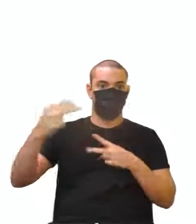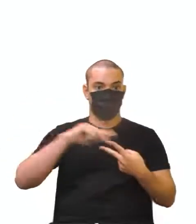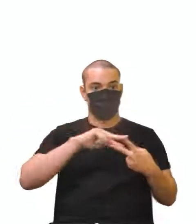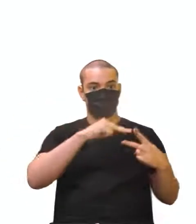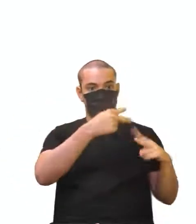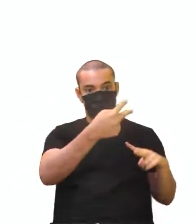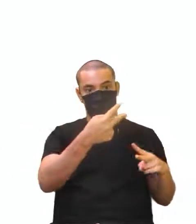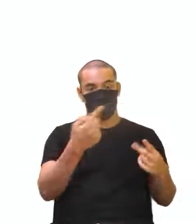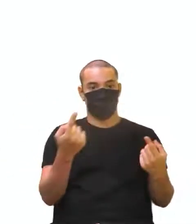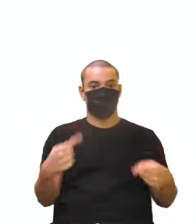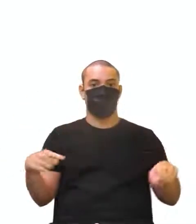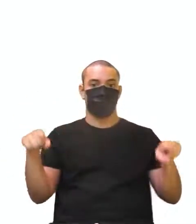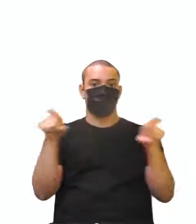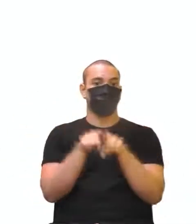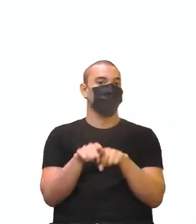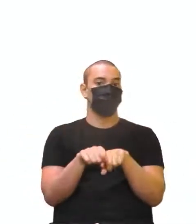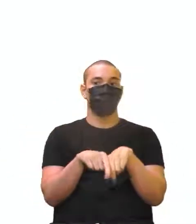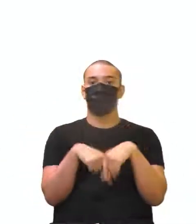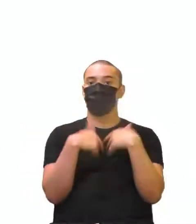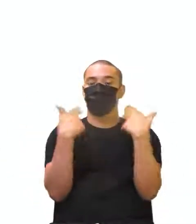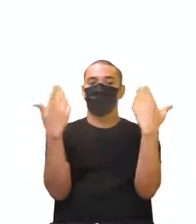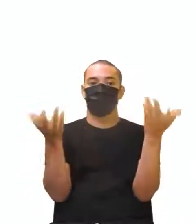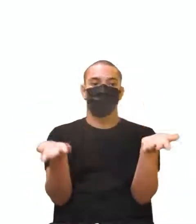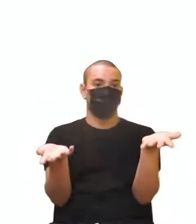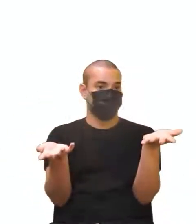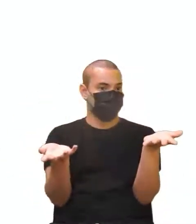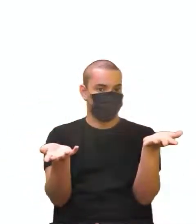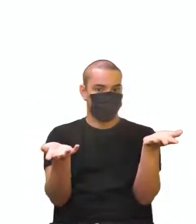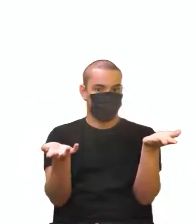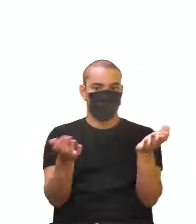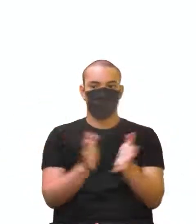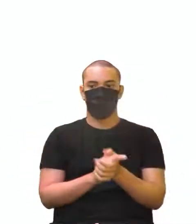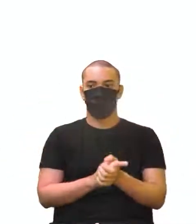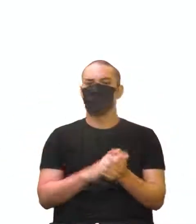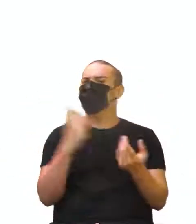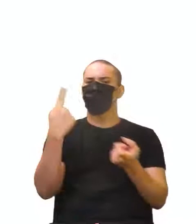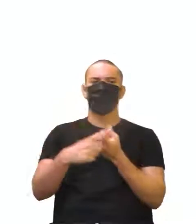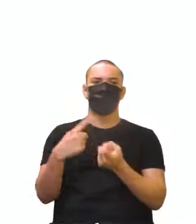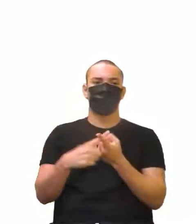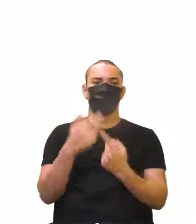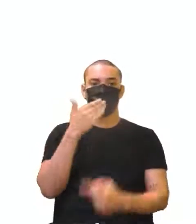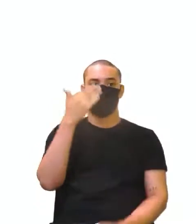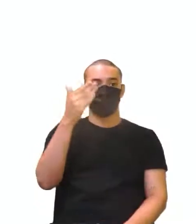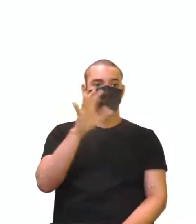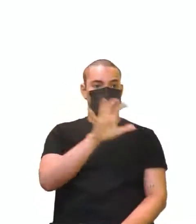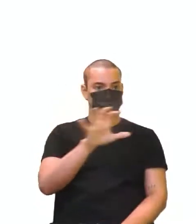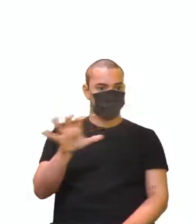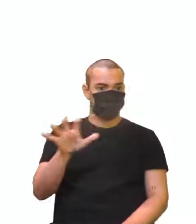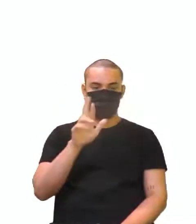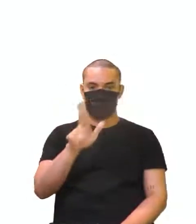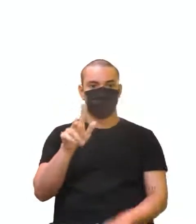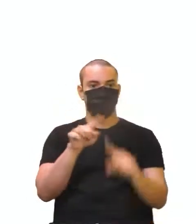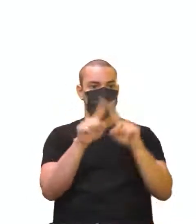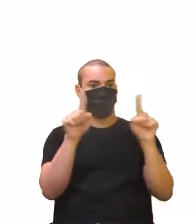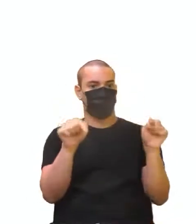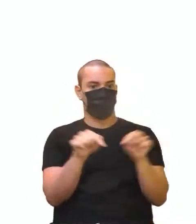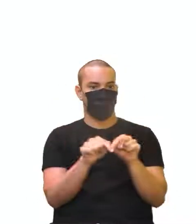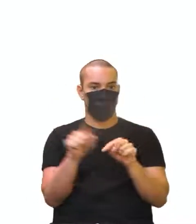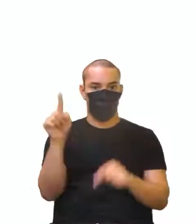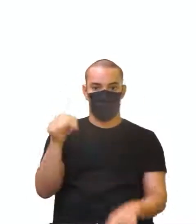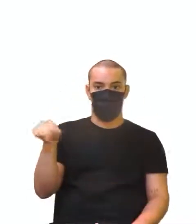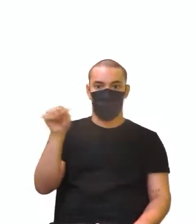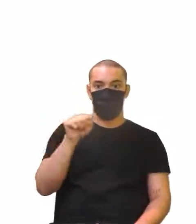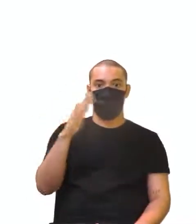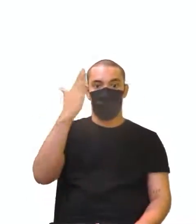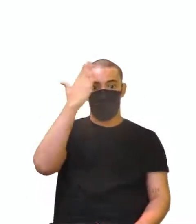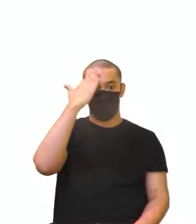heterozigoto? Qual a probabilidade dele também ser heterozigoto? Galera, por que não é um quadrado, não é um círculo? Porque aqui não está